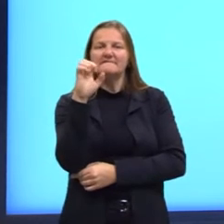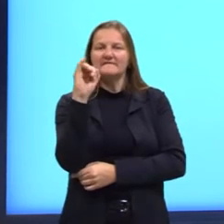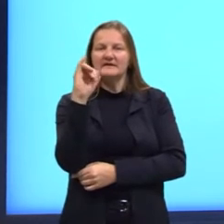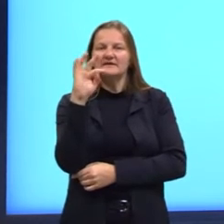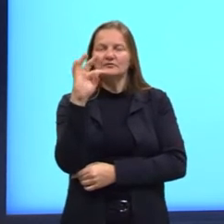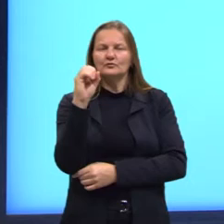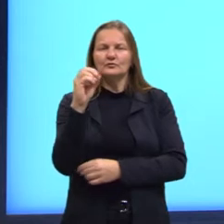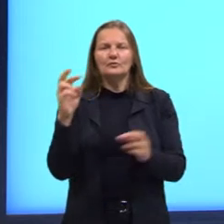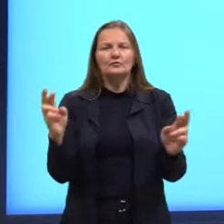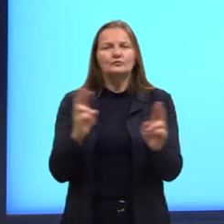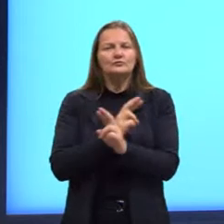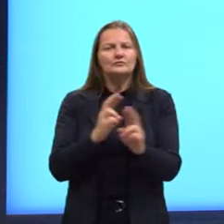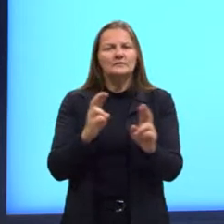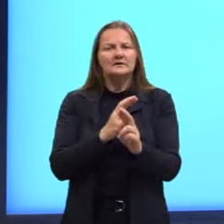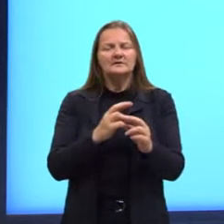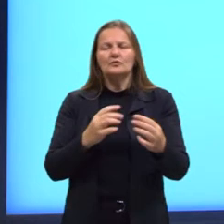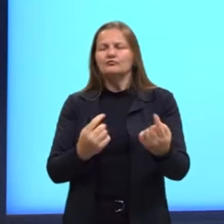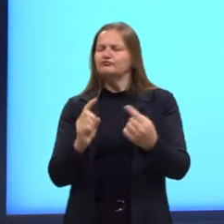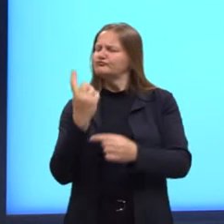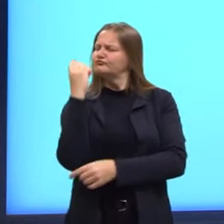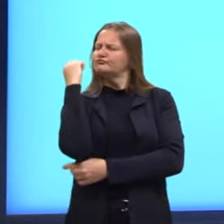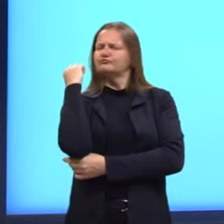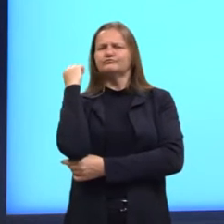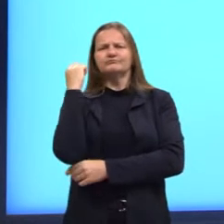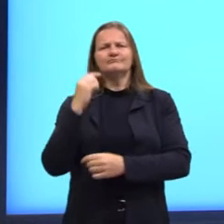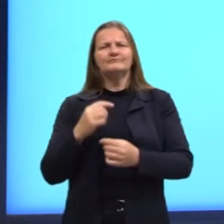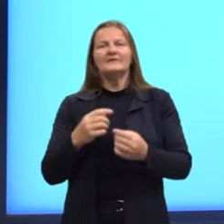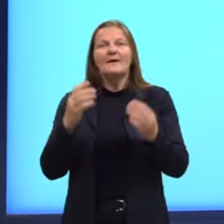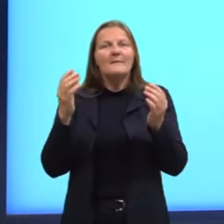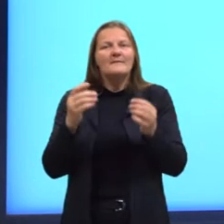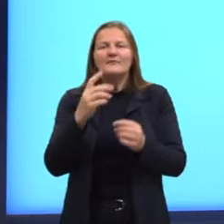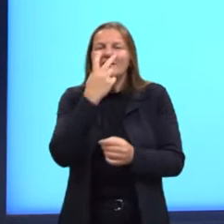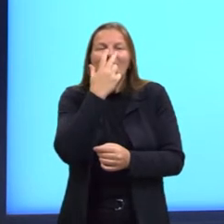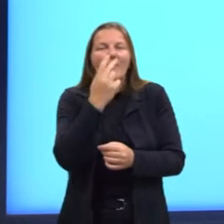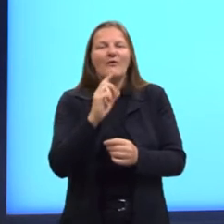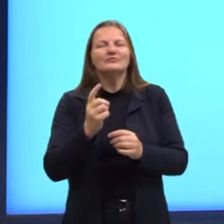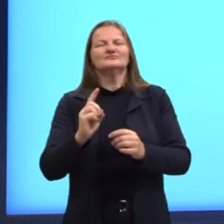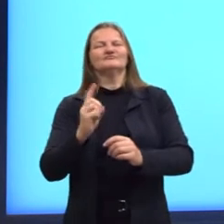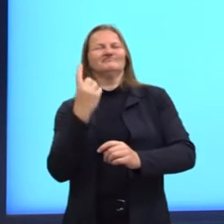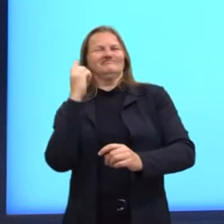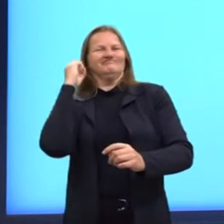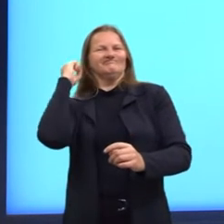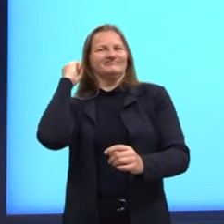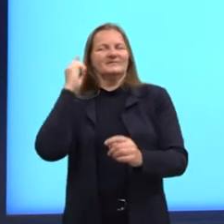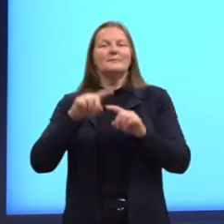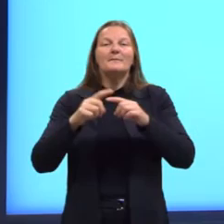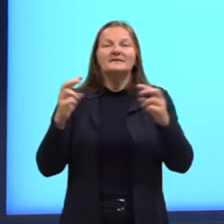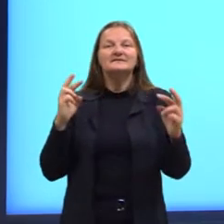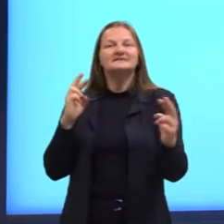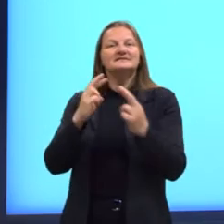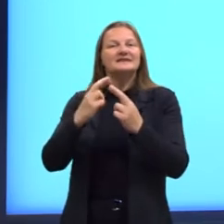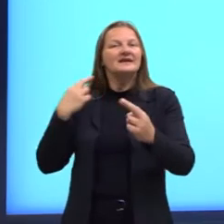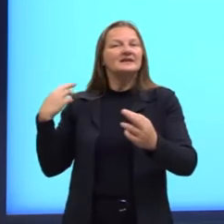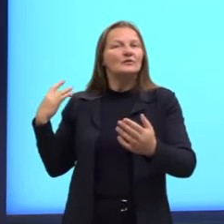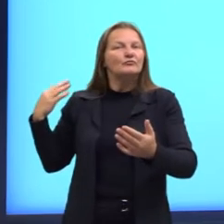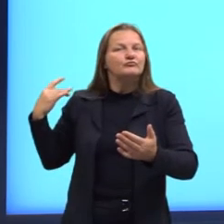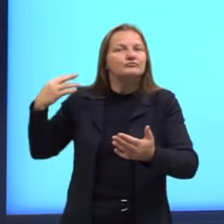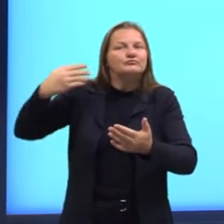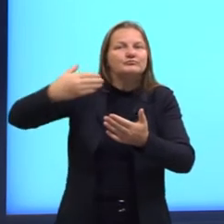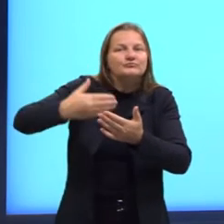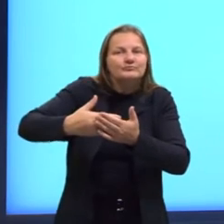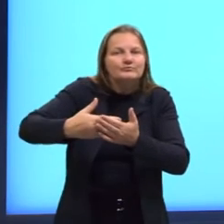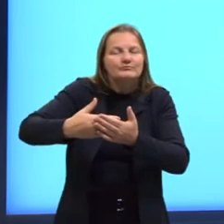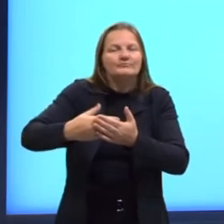relação e o passado ele não é um passado mas ele faz essa relação no